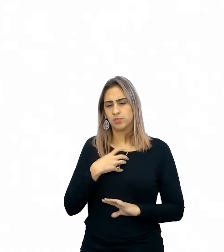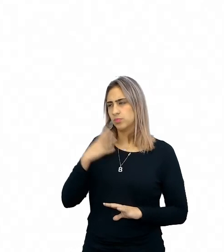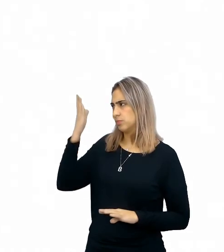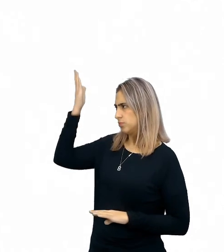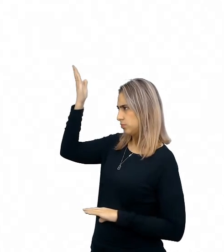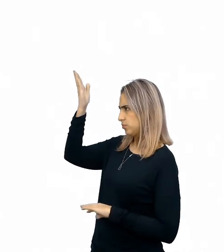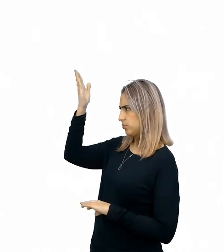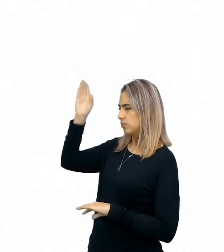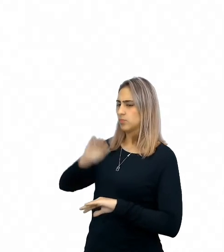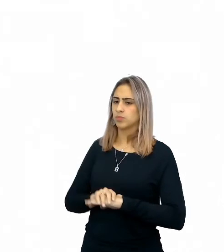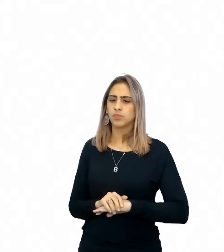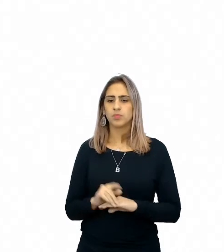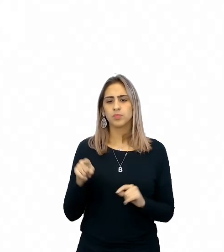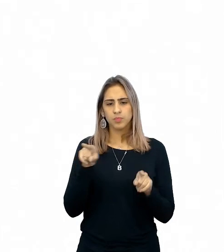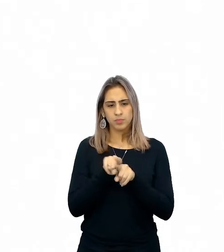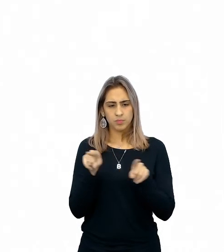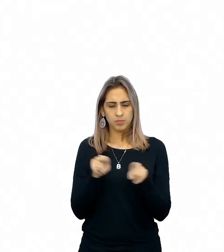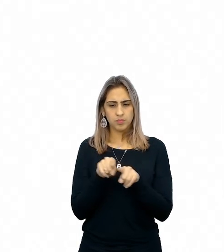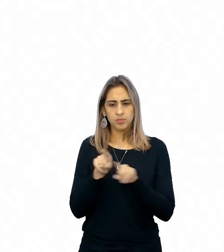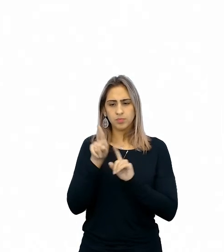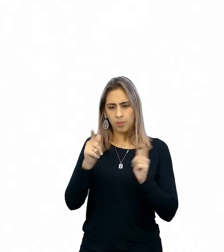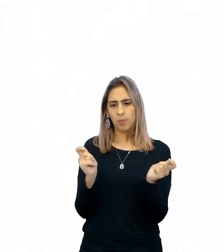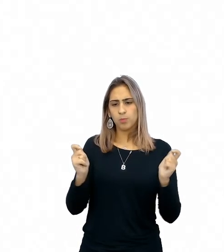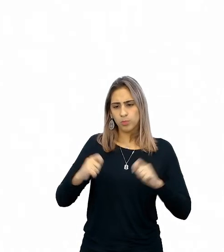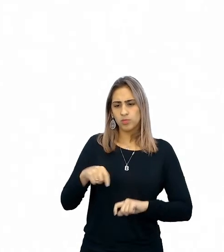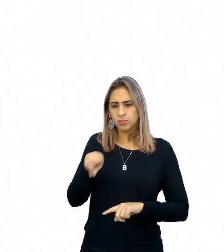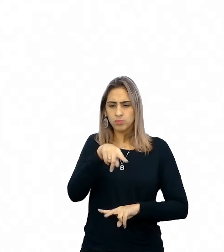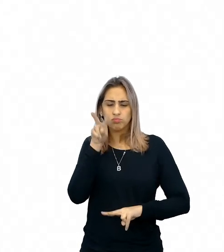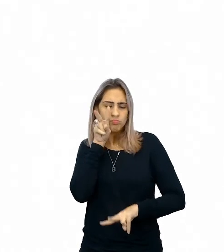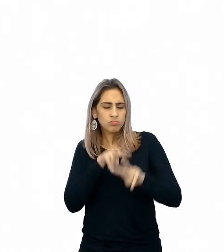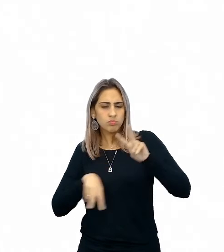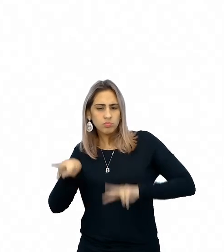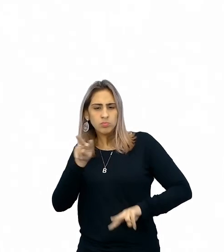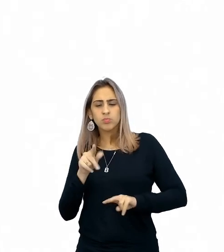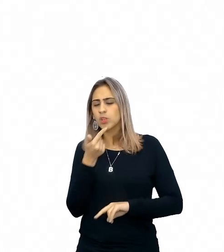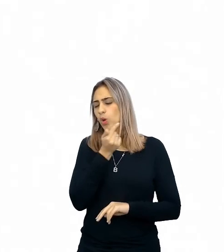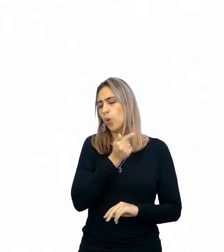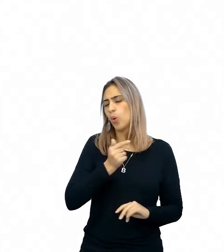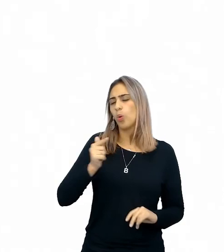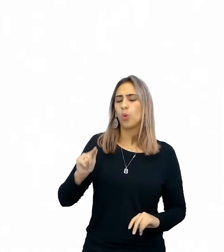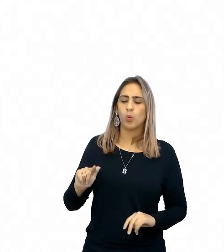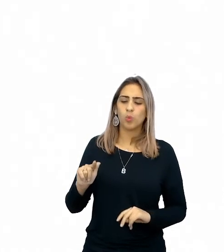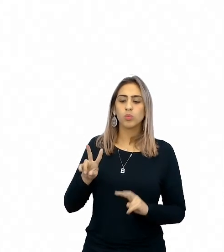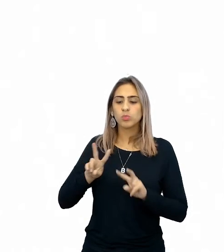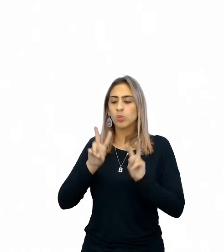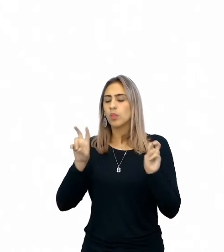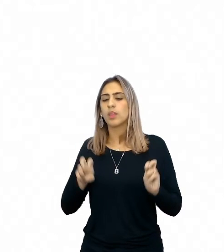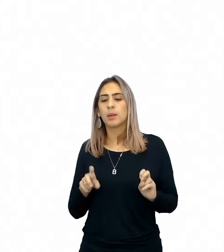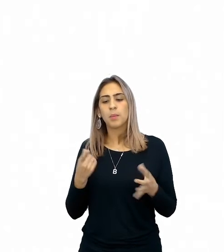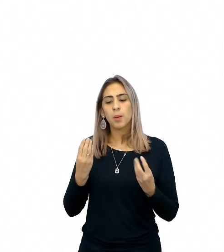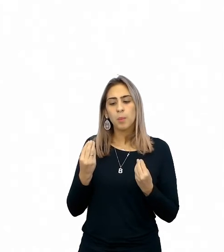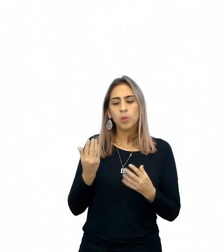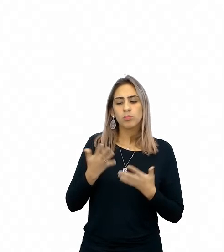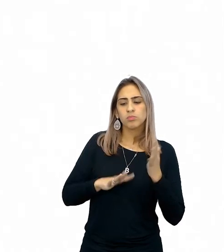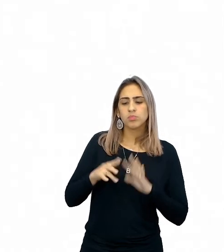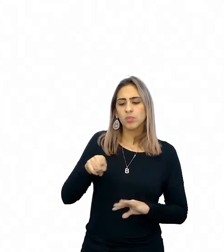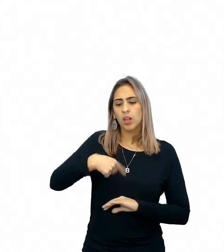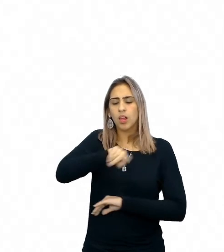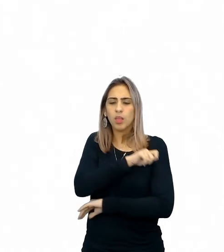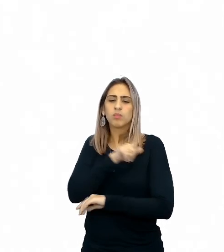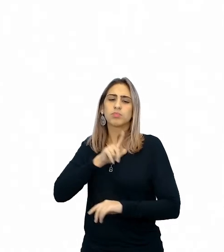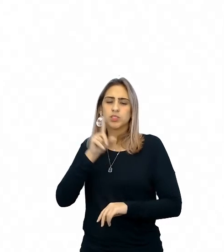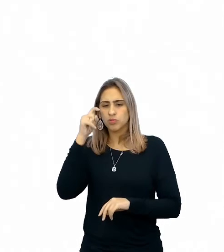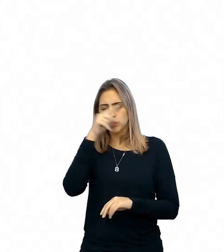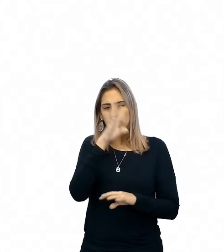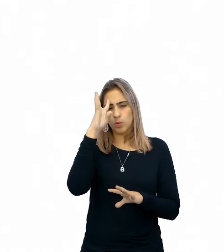forma. Aqui também é possível de observar um outro tema que muitas vezes os alunos têm